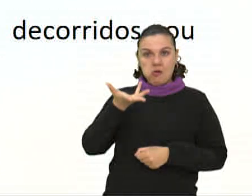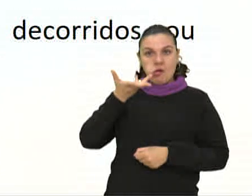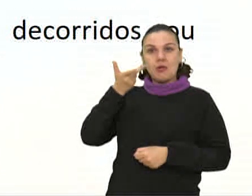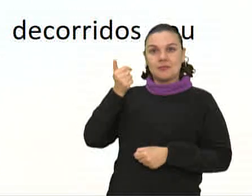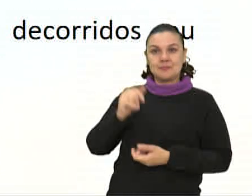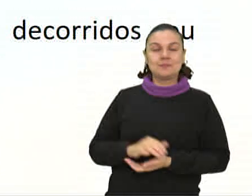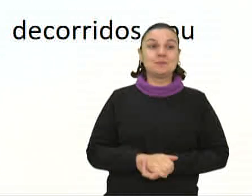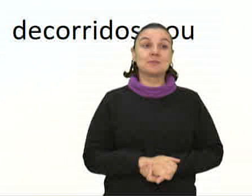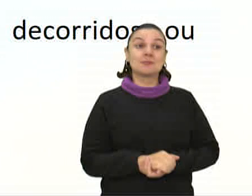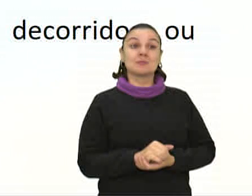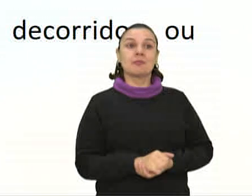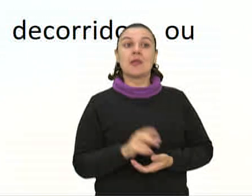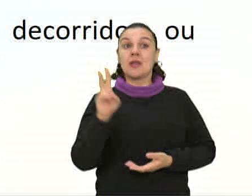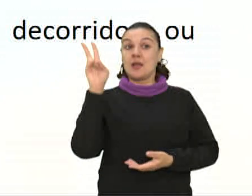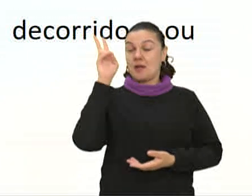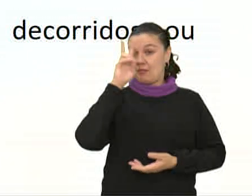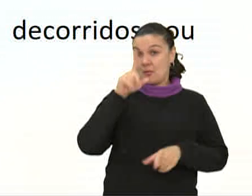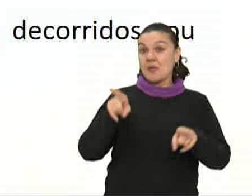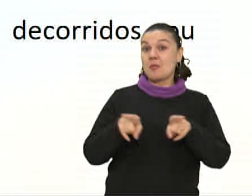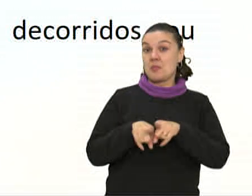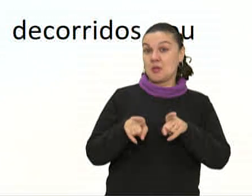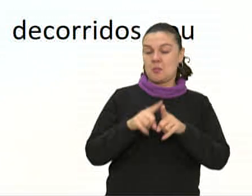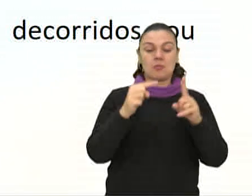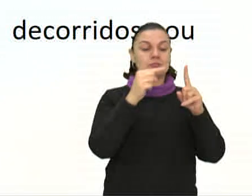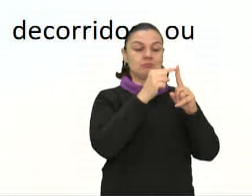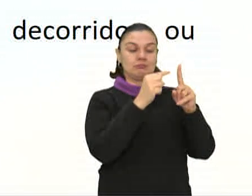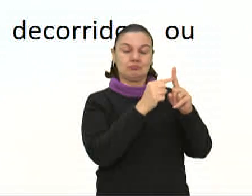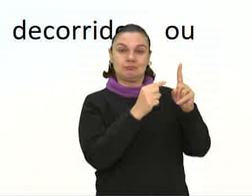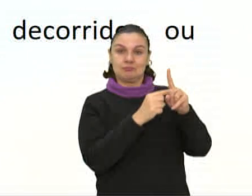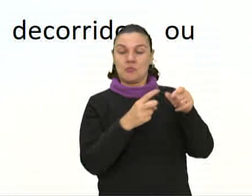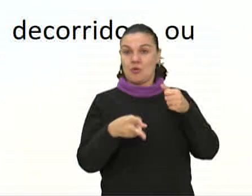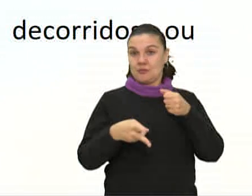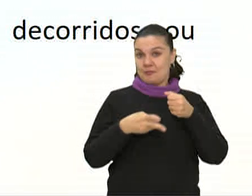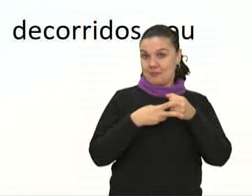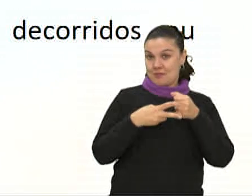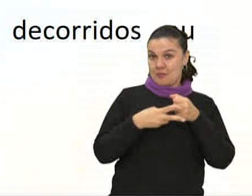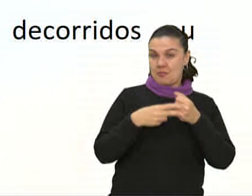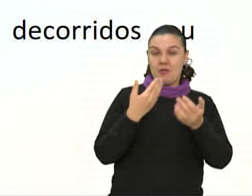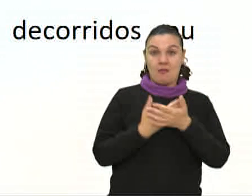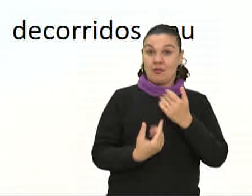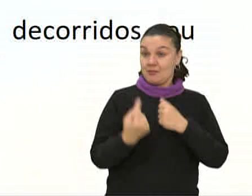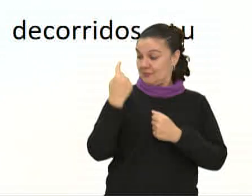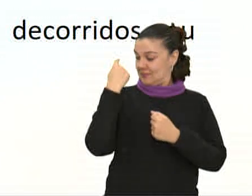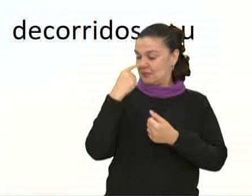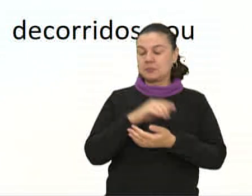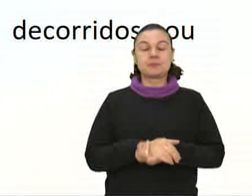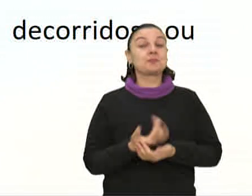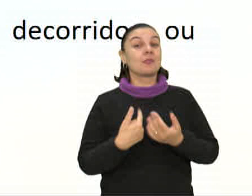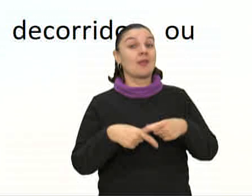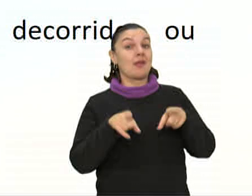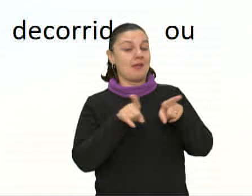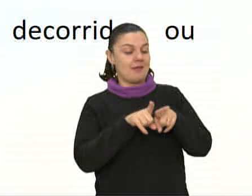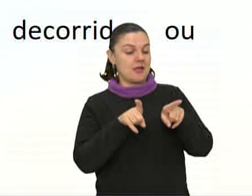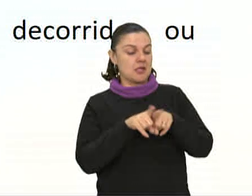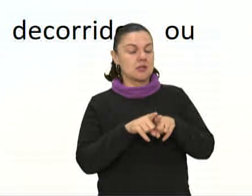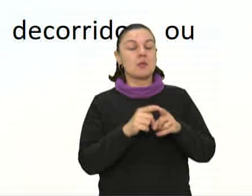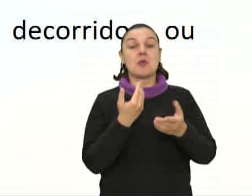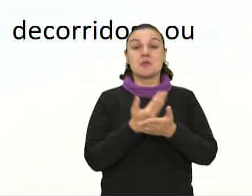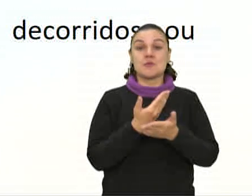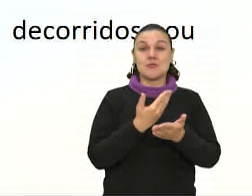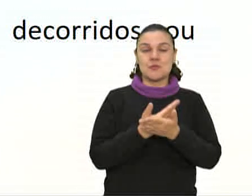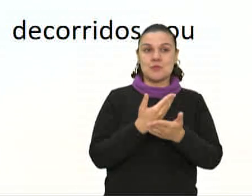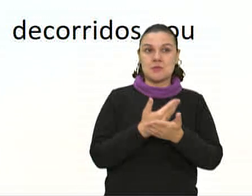persuadir. Relembramos os modos verbais estudados na aula anterior. Estudamos que os tempos